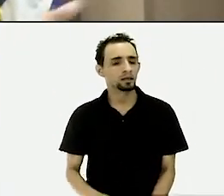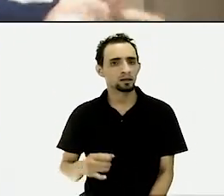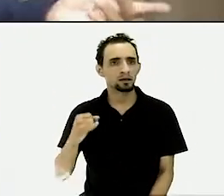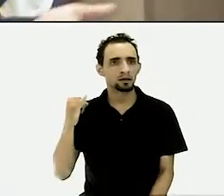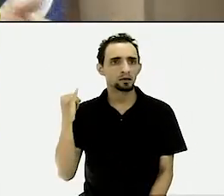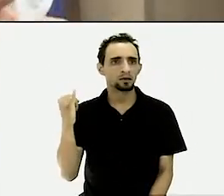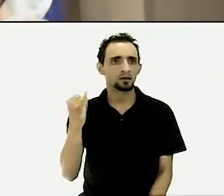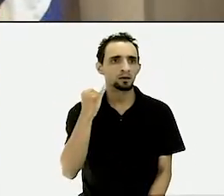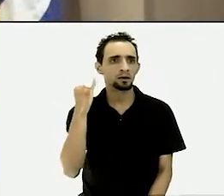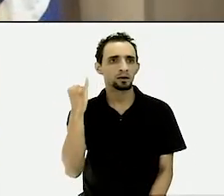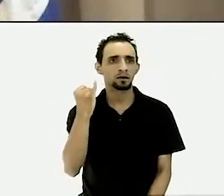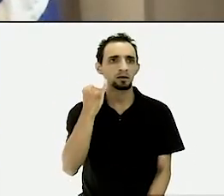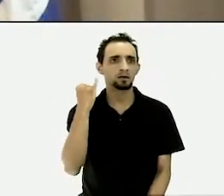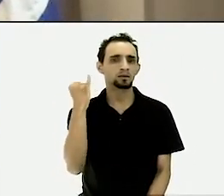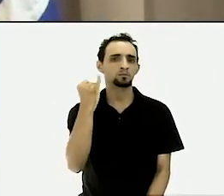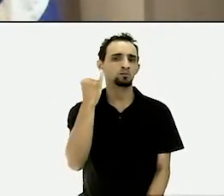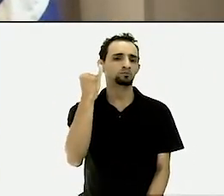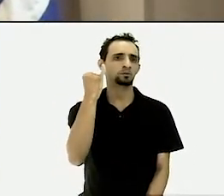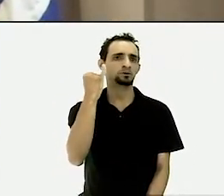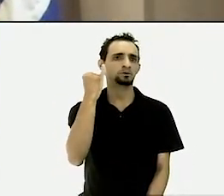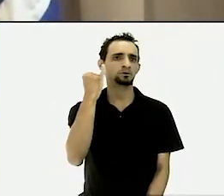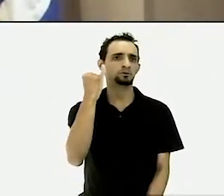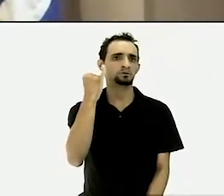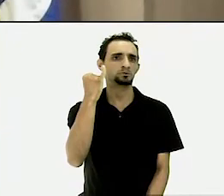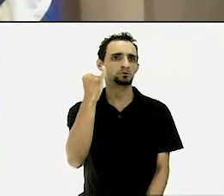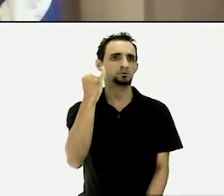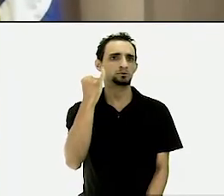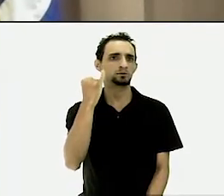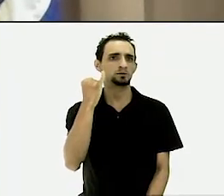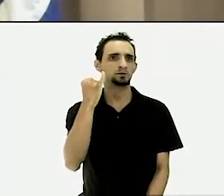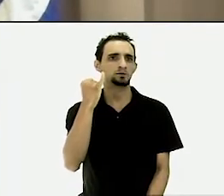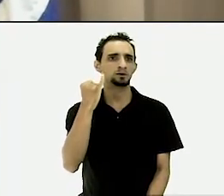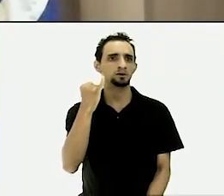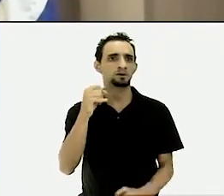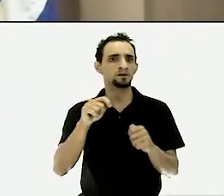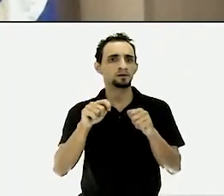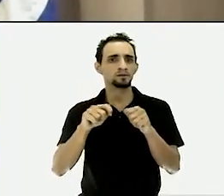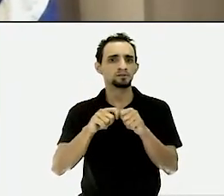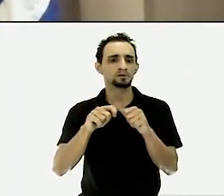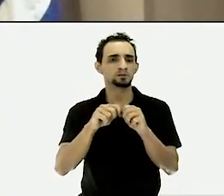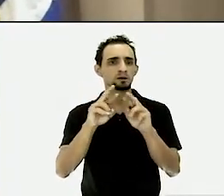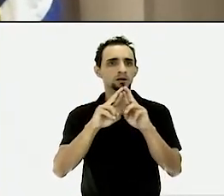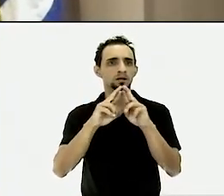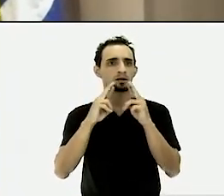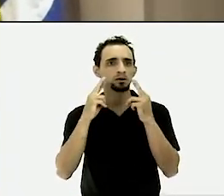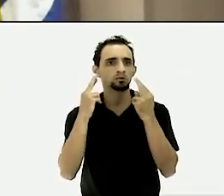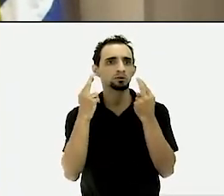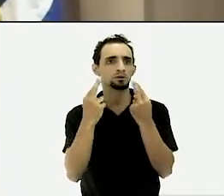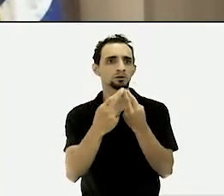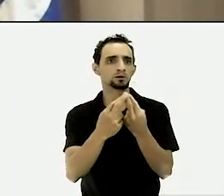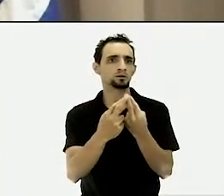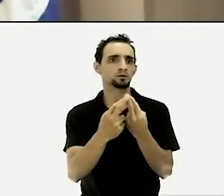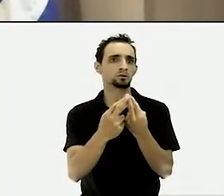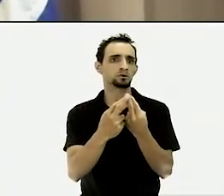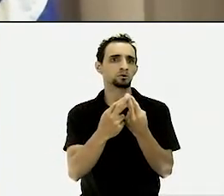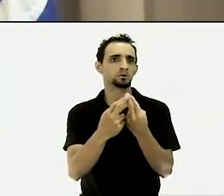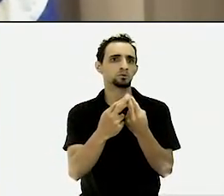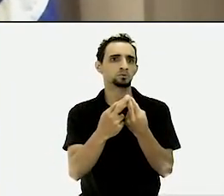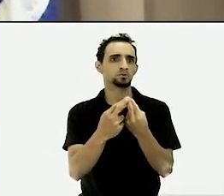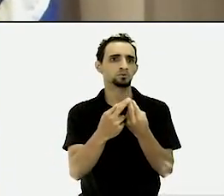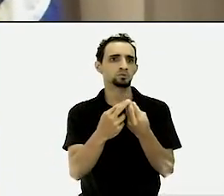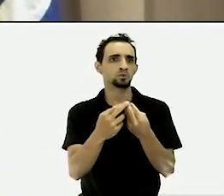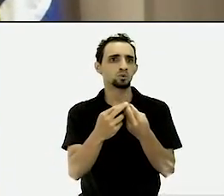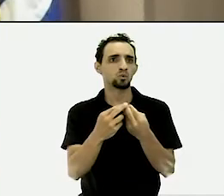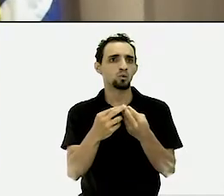praticamente tratado, tem um pequeno porém dessa BESP aí, falávamos que Agudos tem circular gratuito, internet gratuita para todos, escolas em